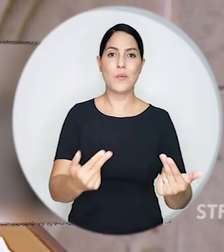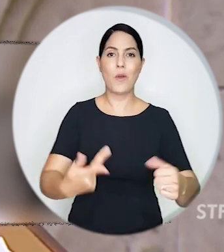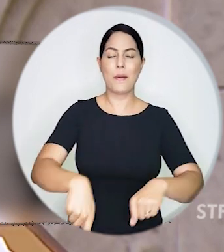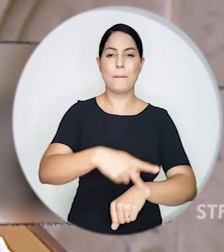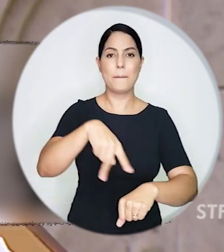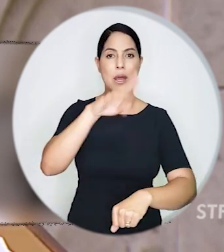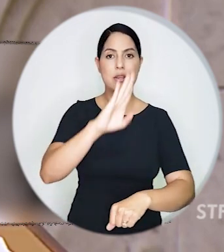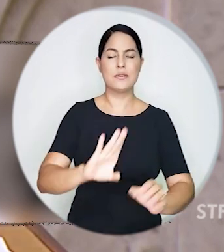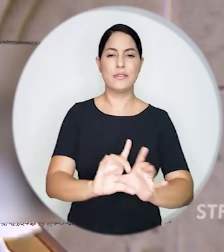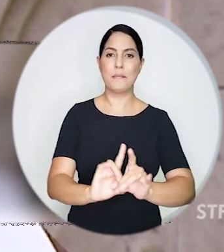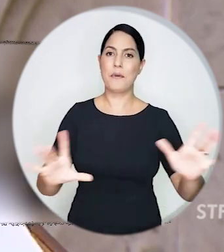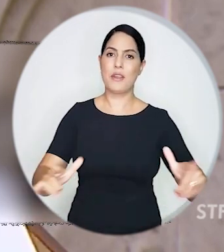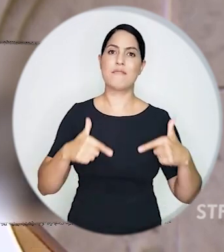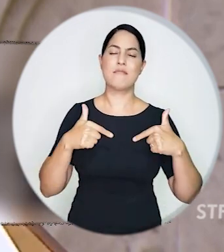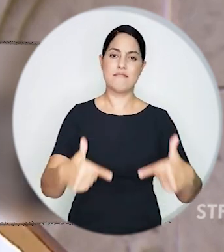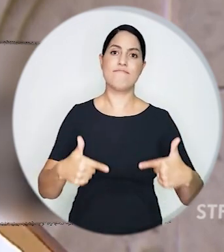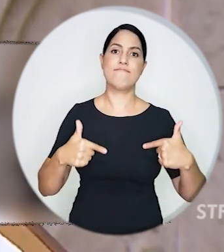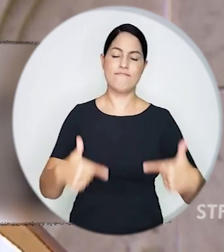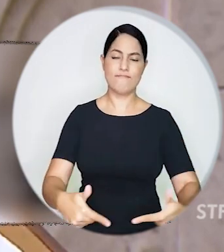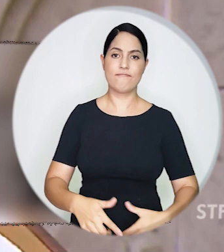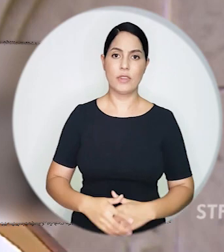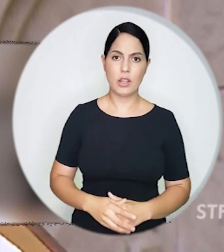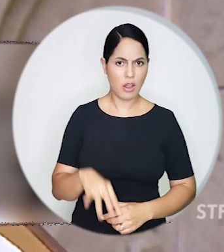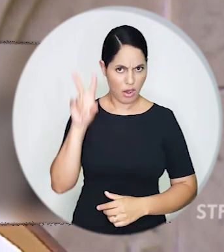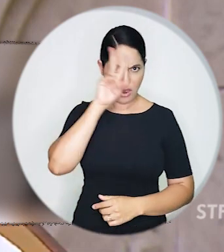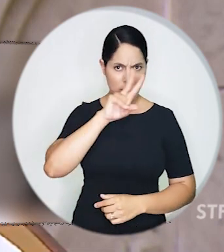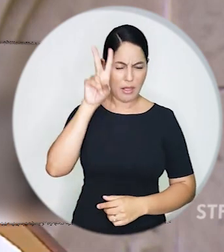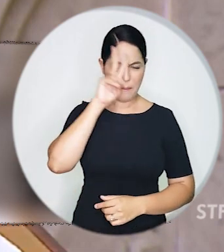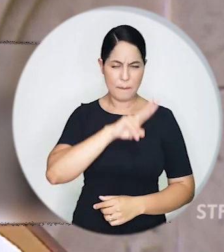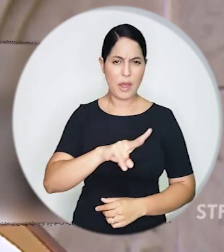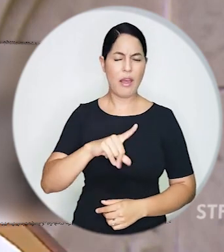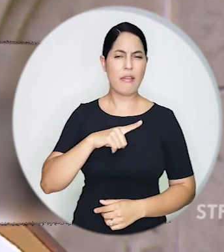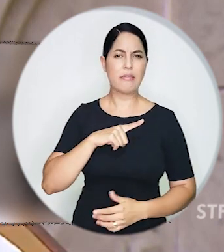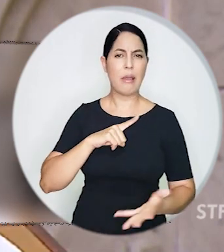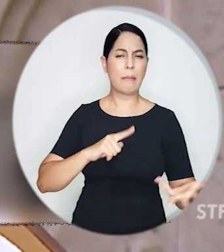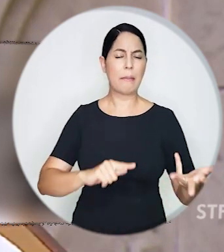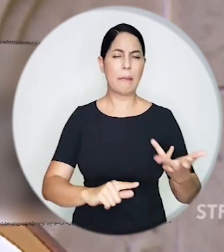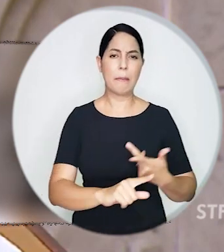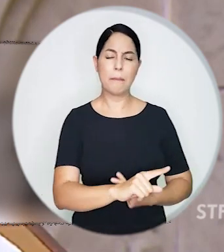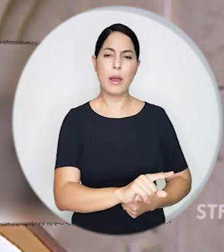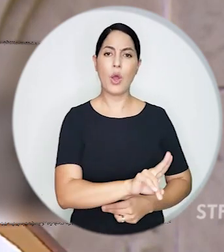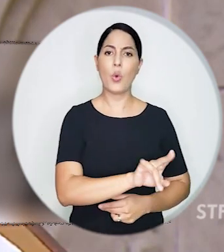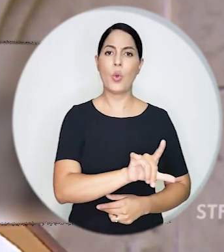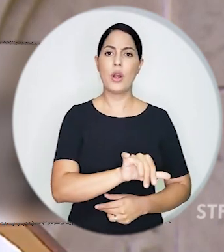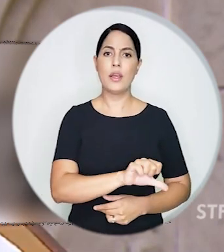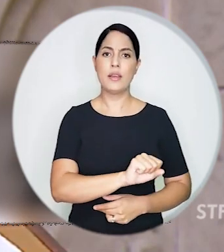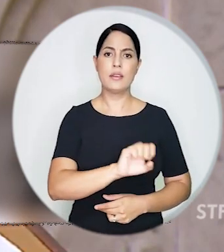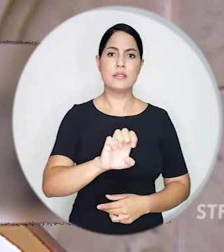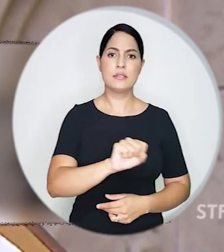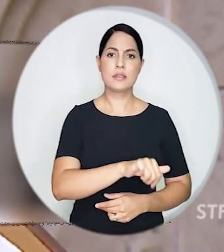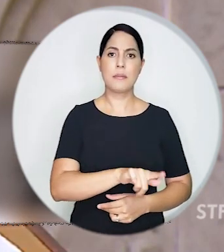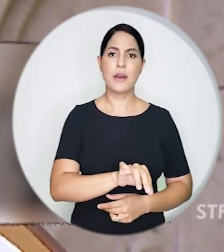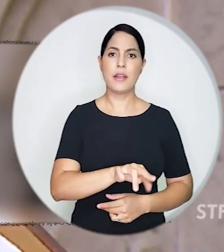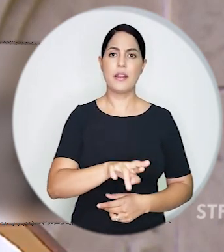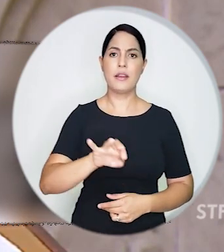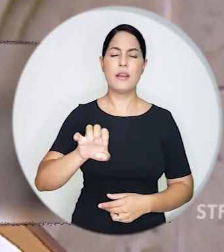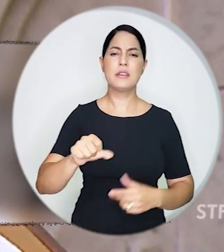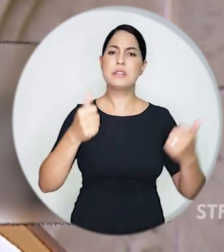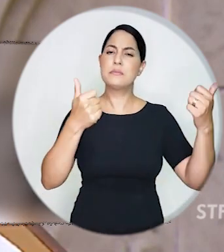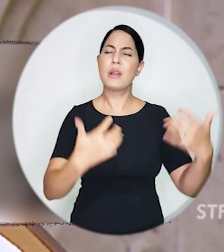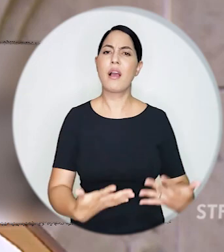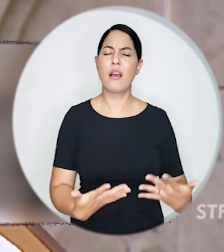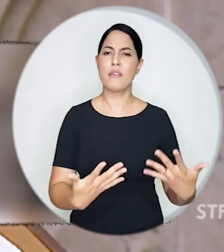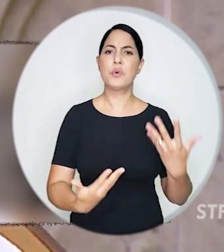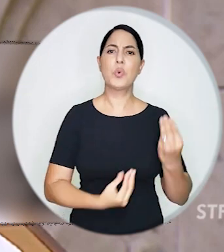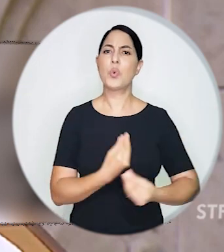a democracia do nosso país. Cabe lembrar de ensinamentos de Ulisses Guimarães sobre o que constitui uma